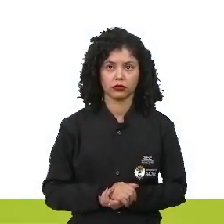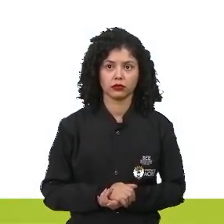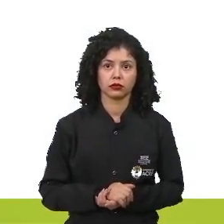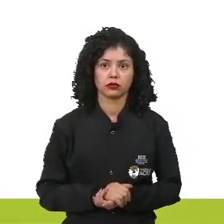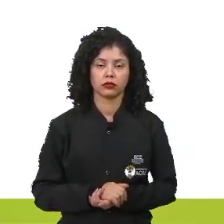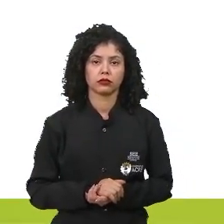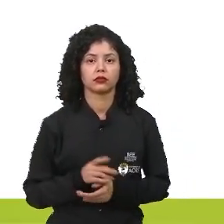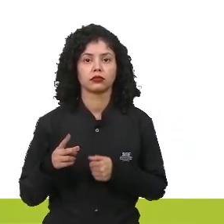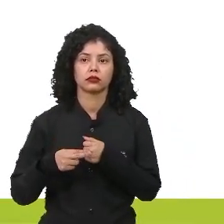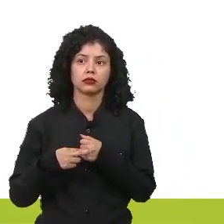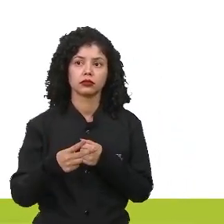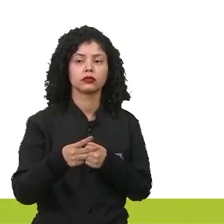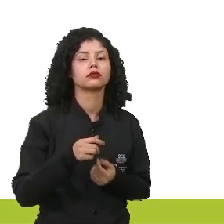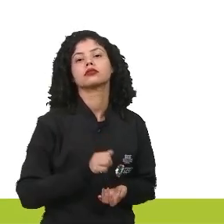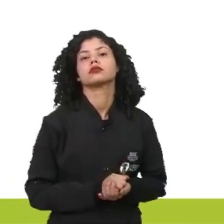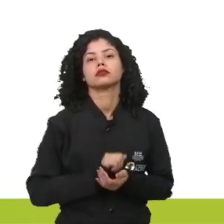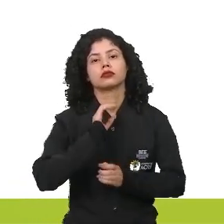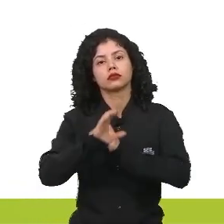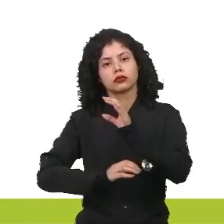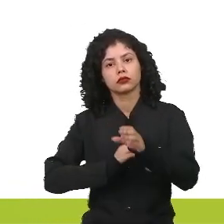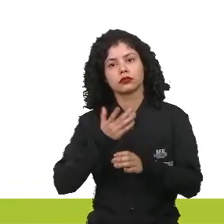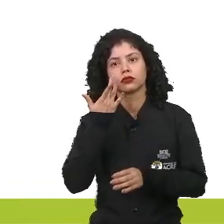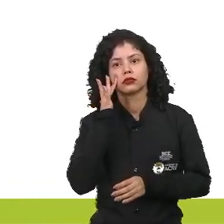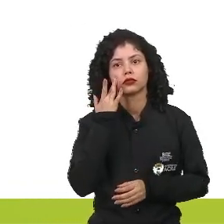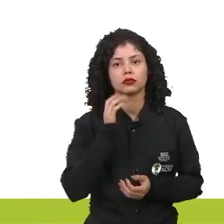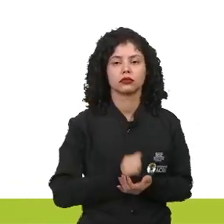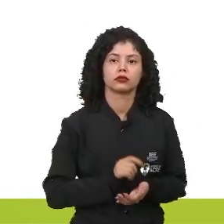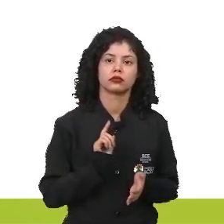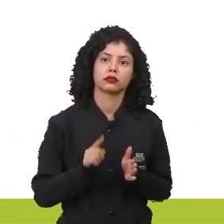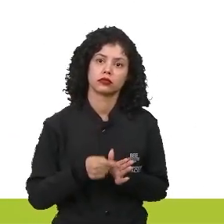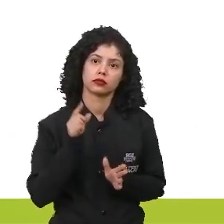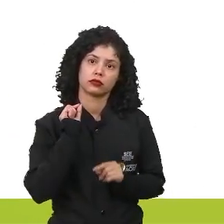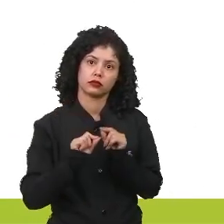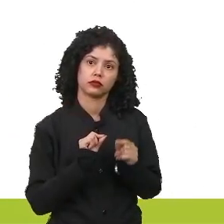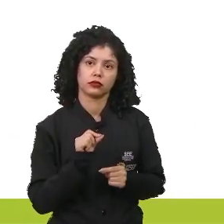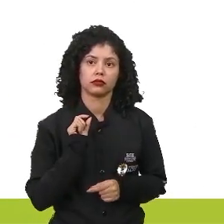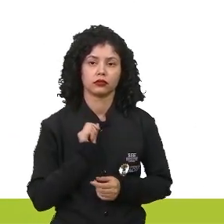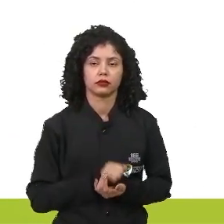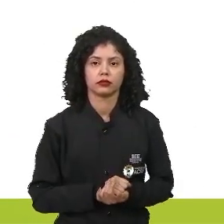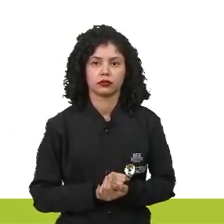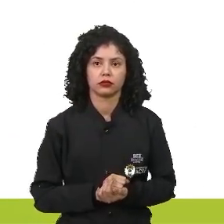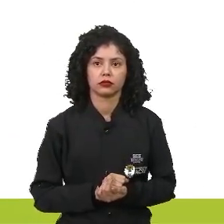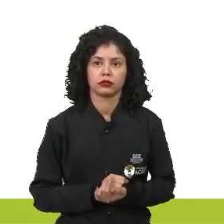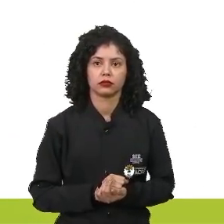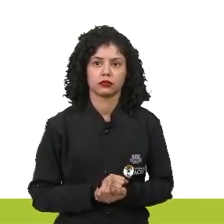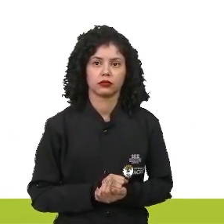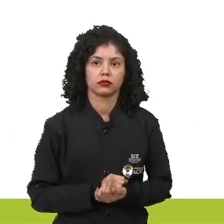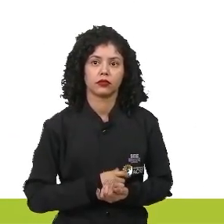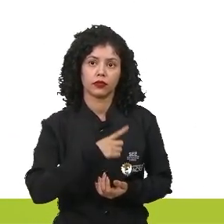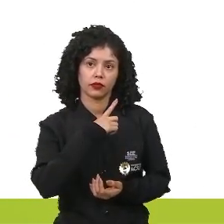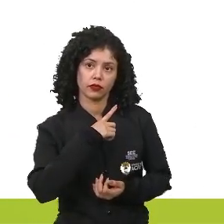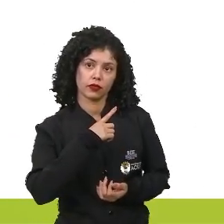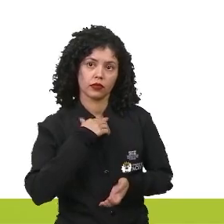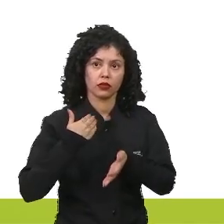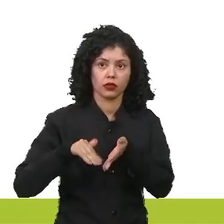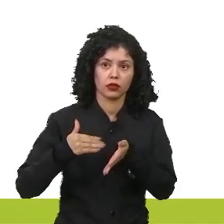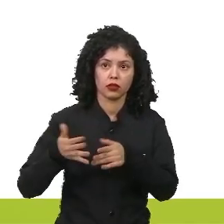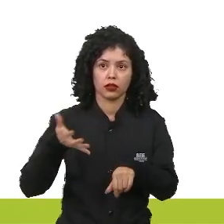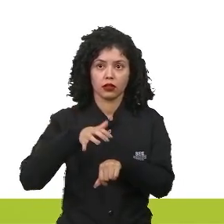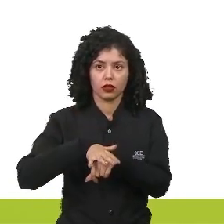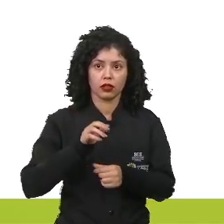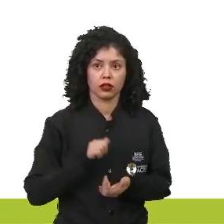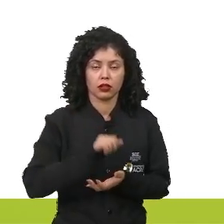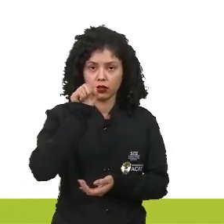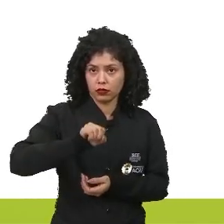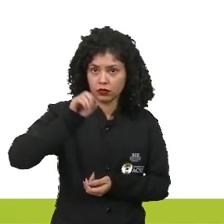para as consequências do ciclo do ouro. Entre as principais consequências, a gente vai ter o quê? O deslocamento do eixo administrativo colonial para